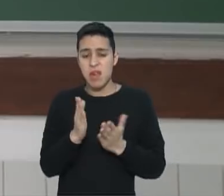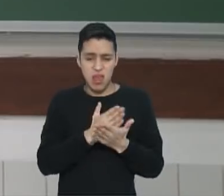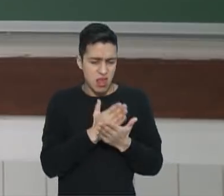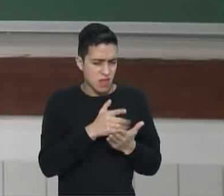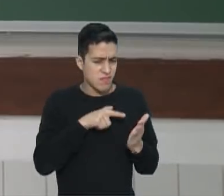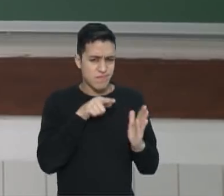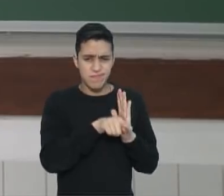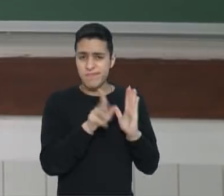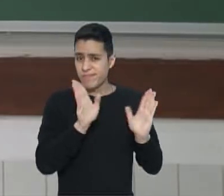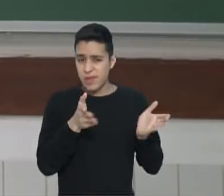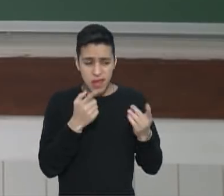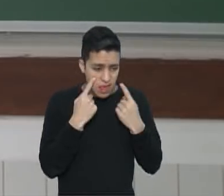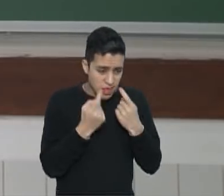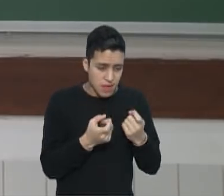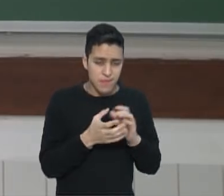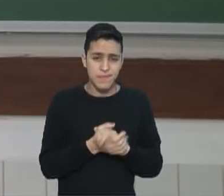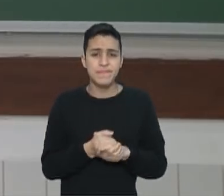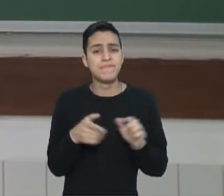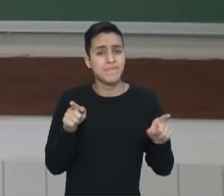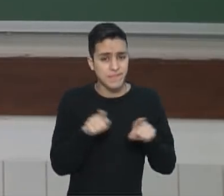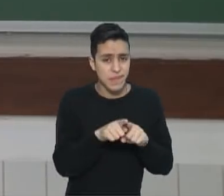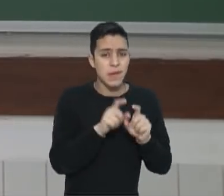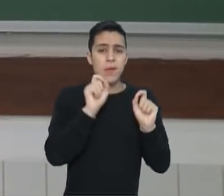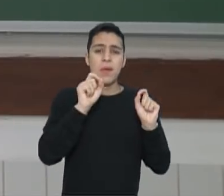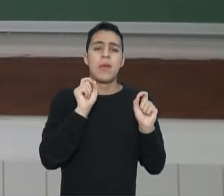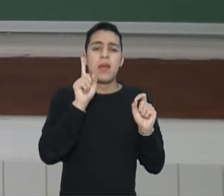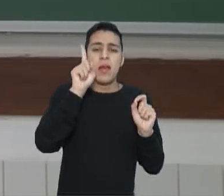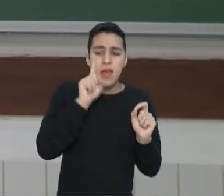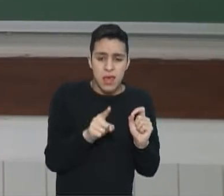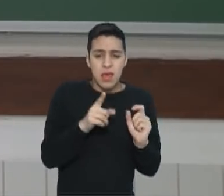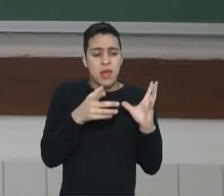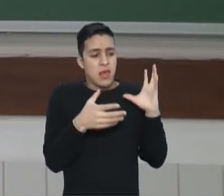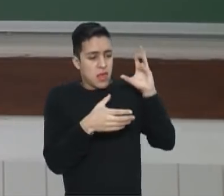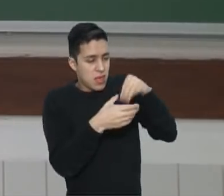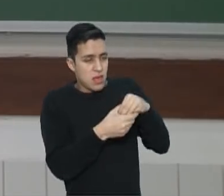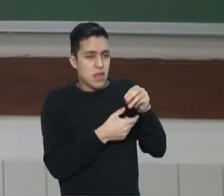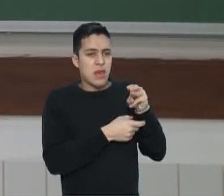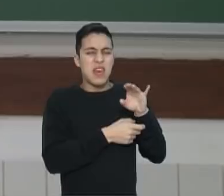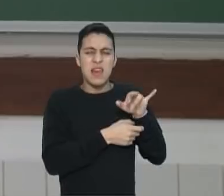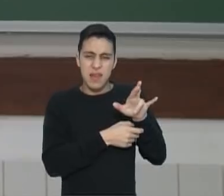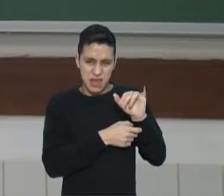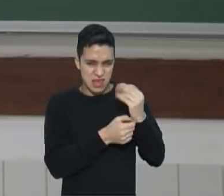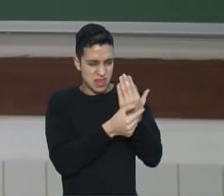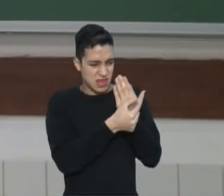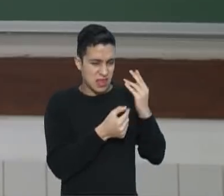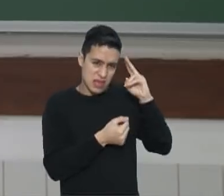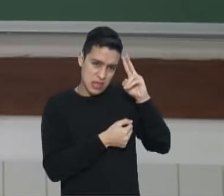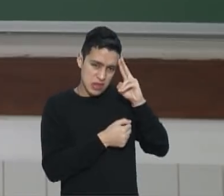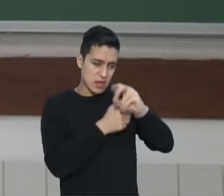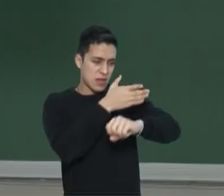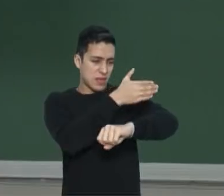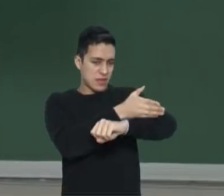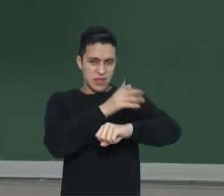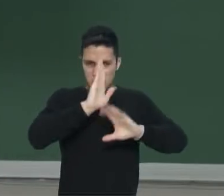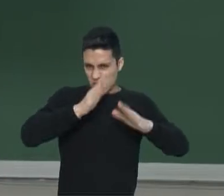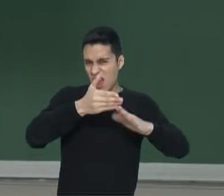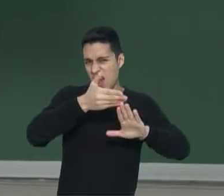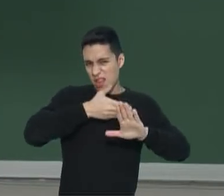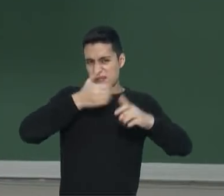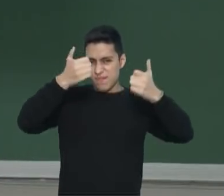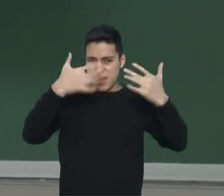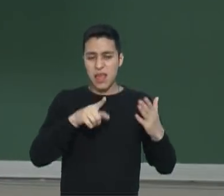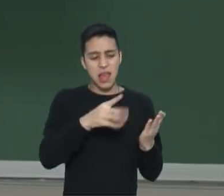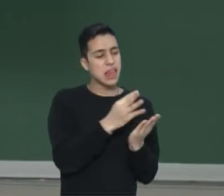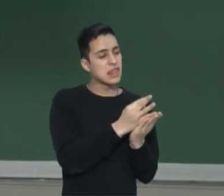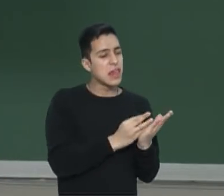fonte interessantíssima. Ela também faz parte, né, da Maria Guadalupe Pedreiro Chances, que é a história da Idade Média, que eu falei para vocês, que é